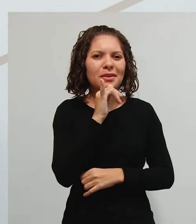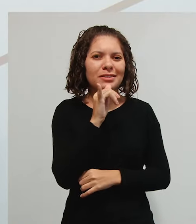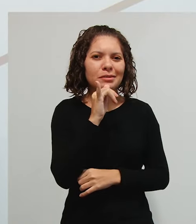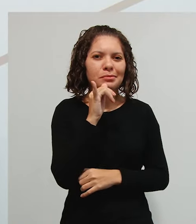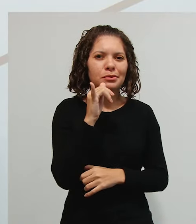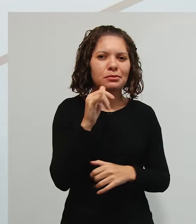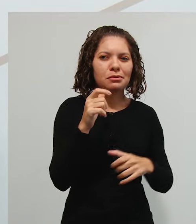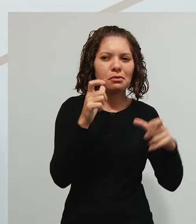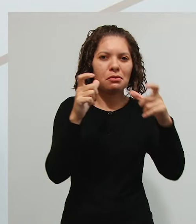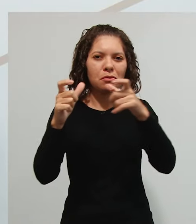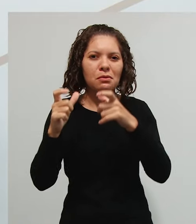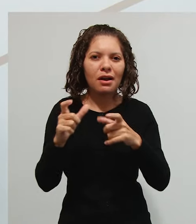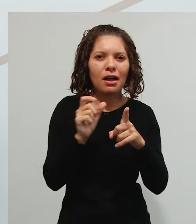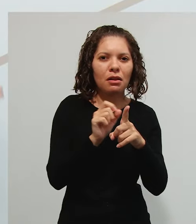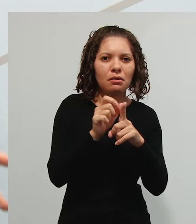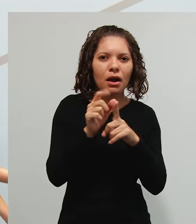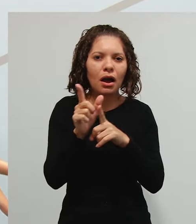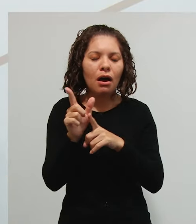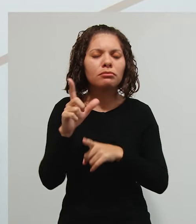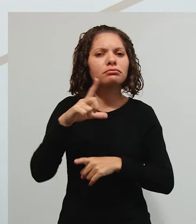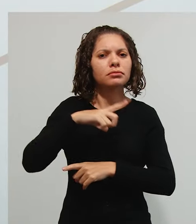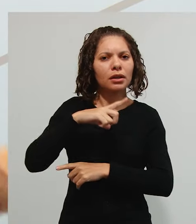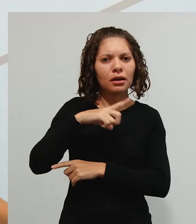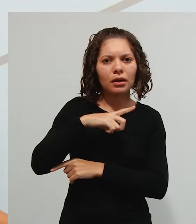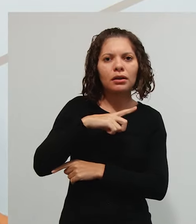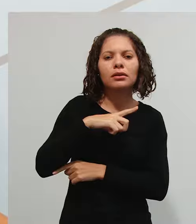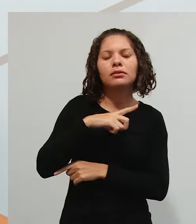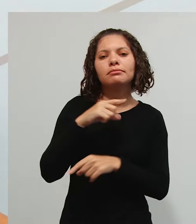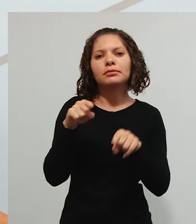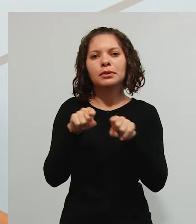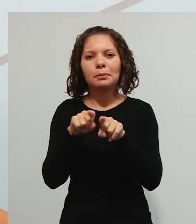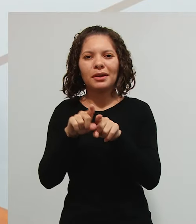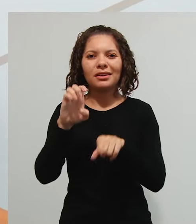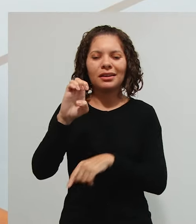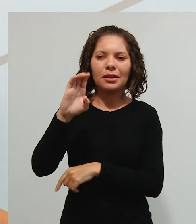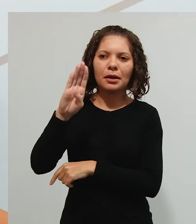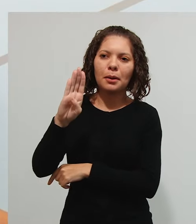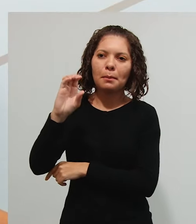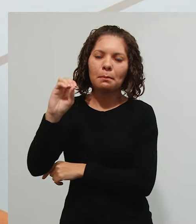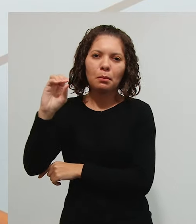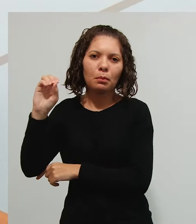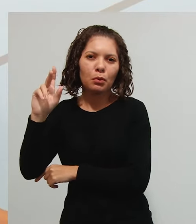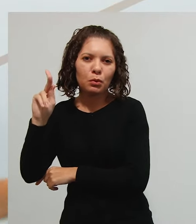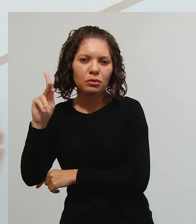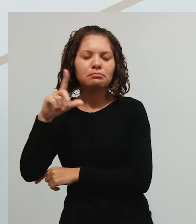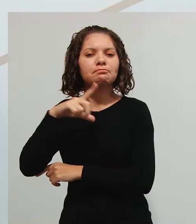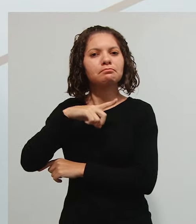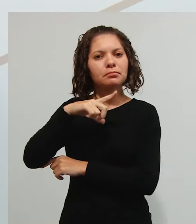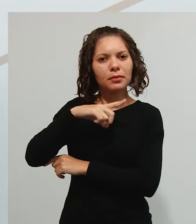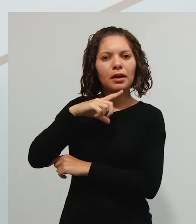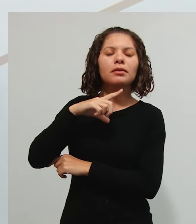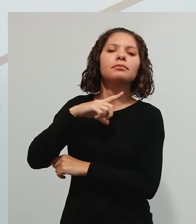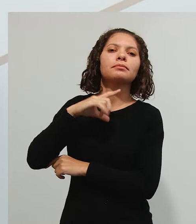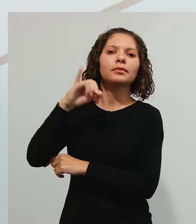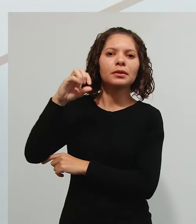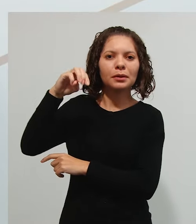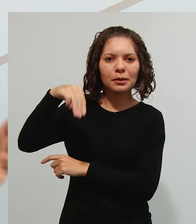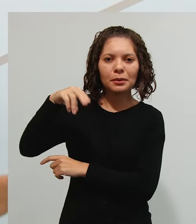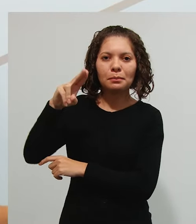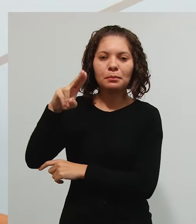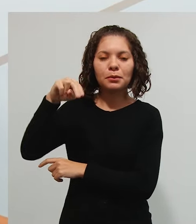própria questão do ebook né imunidade né então quem faz esse estudo jurisprudencial vai perceber que o